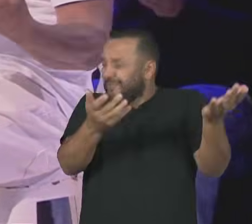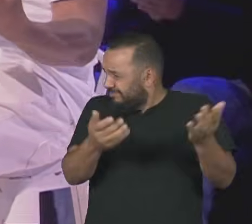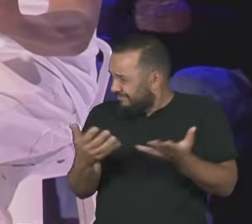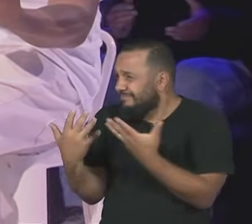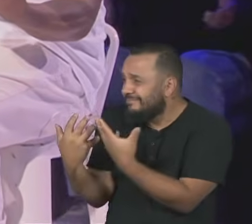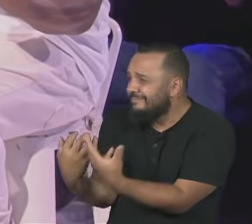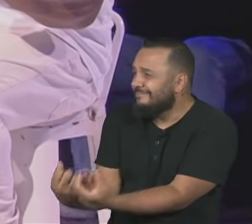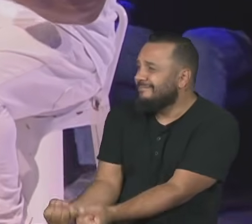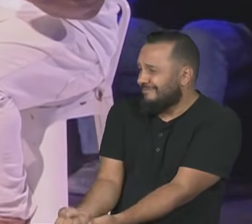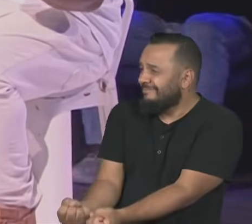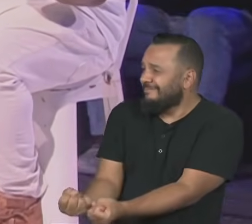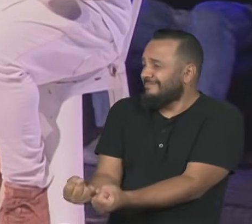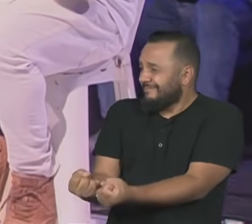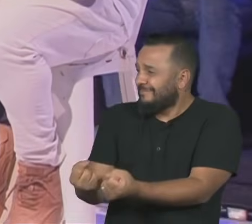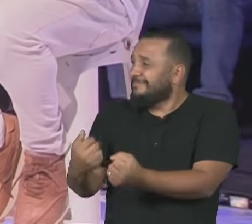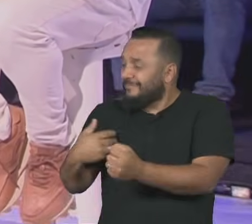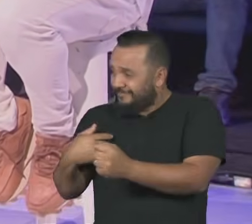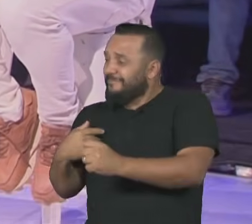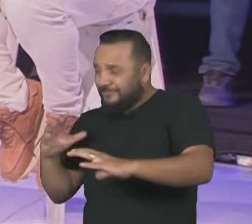baby.